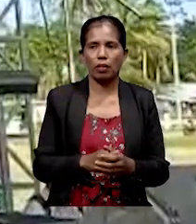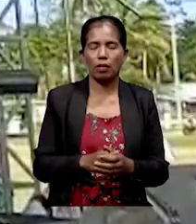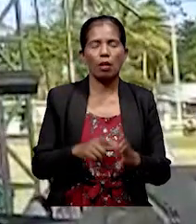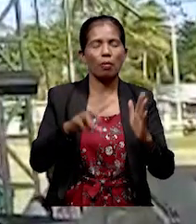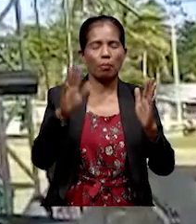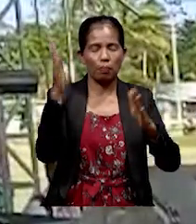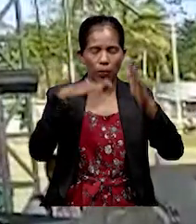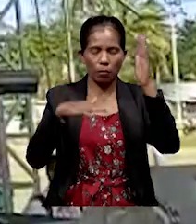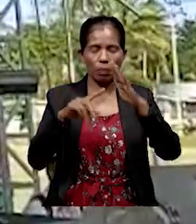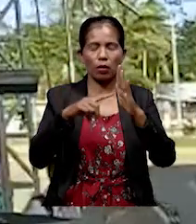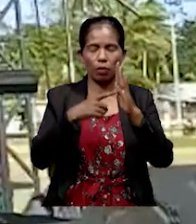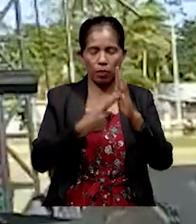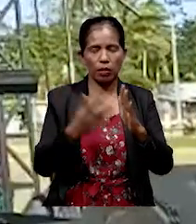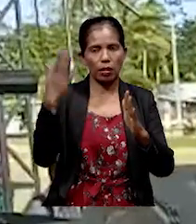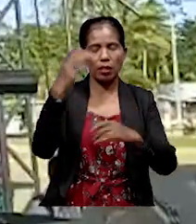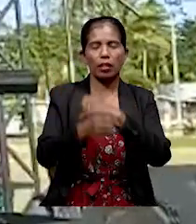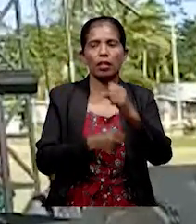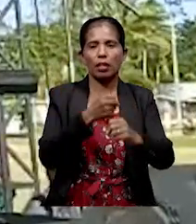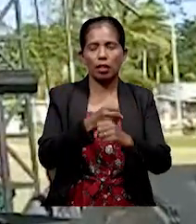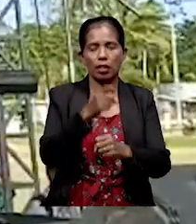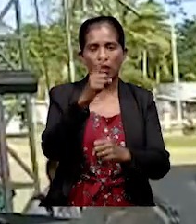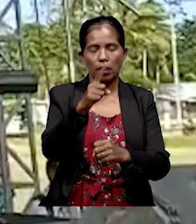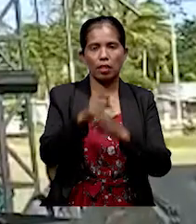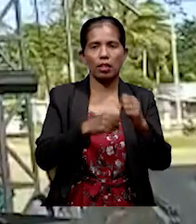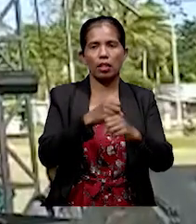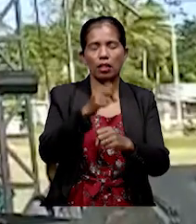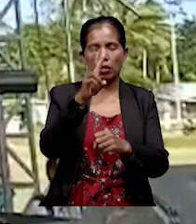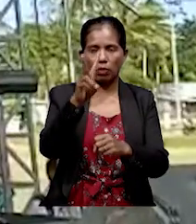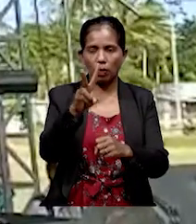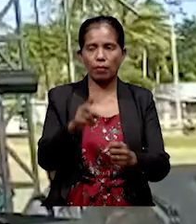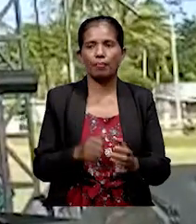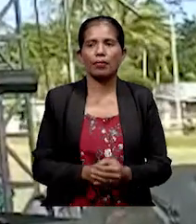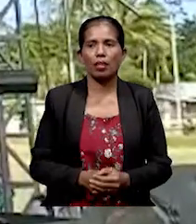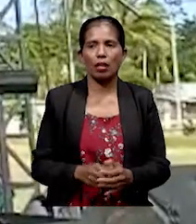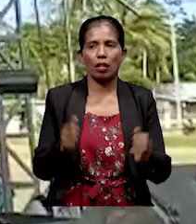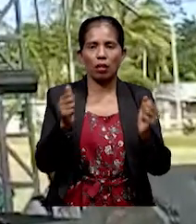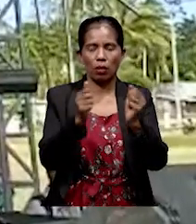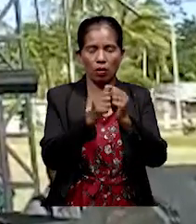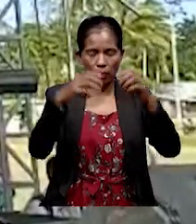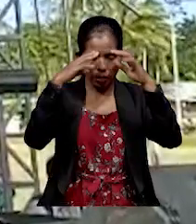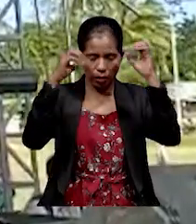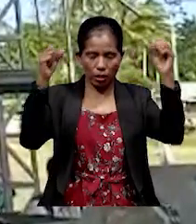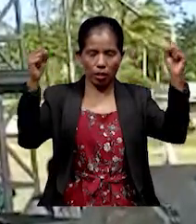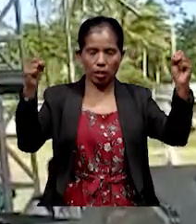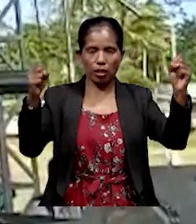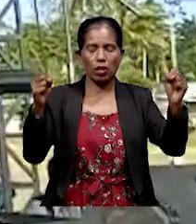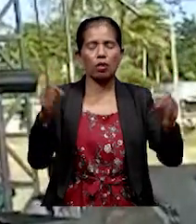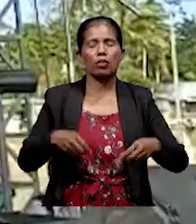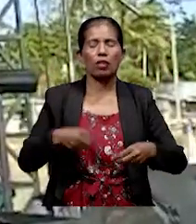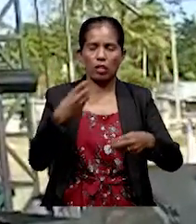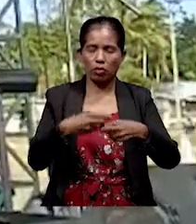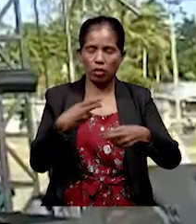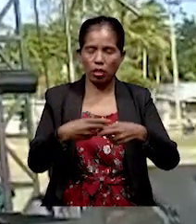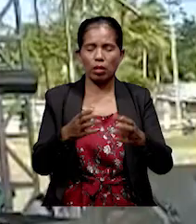é? Durante a ida na rua de Alaran, o presidente de Hahalop, impacto bom para